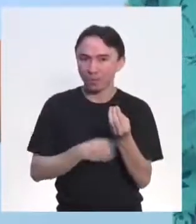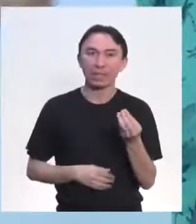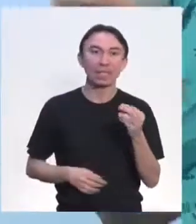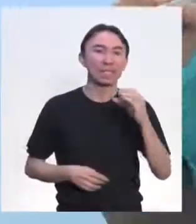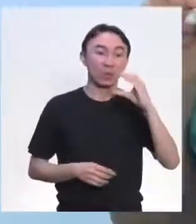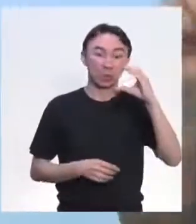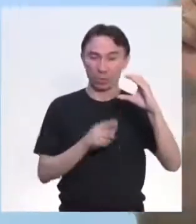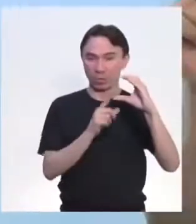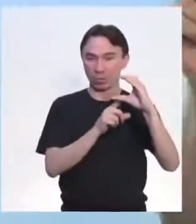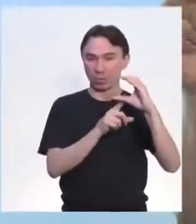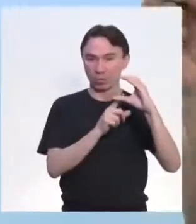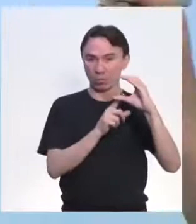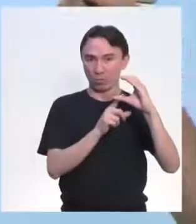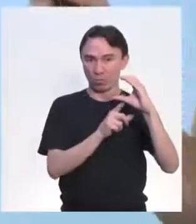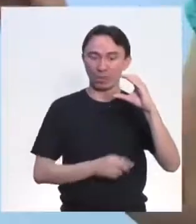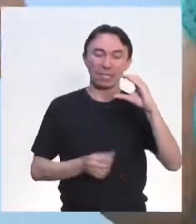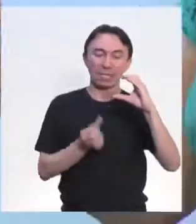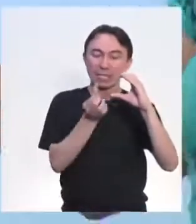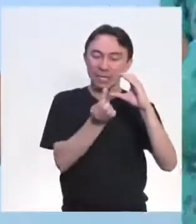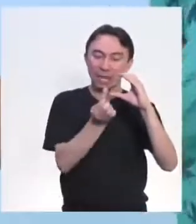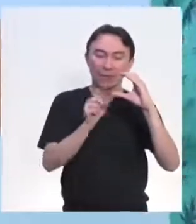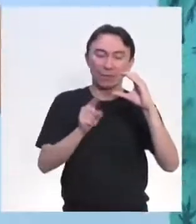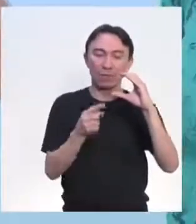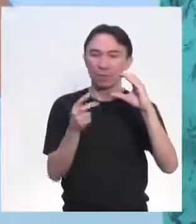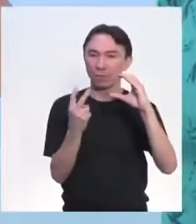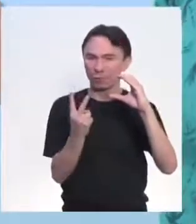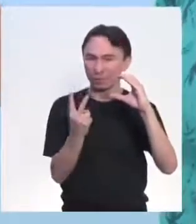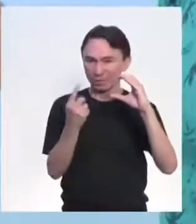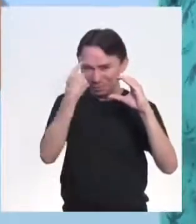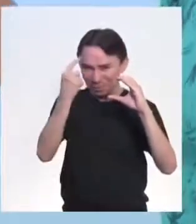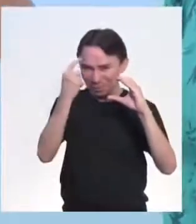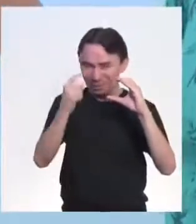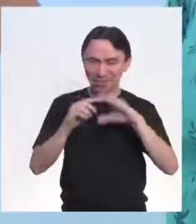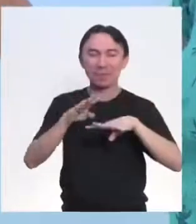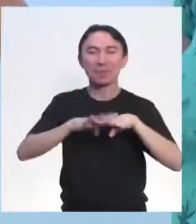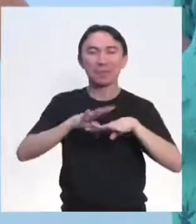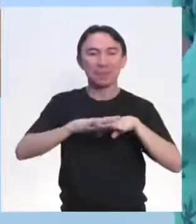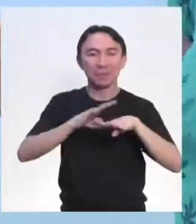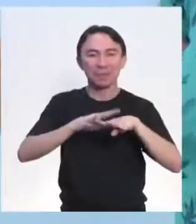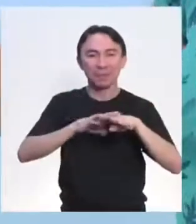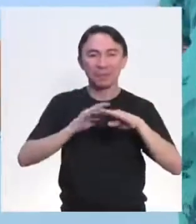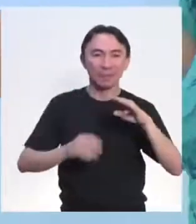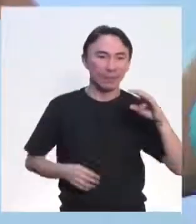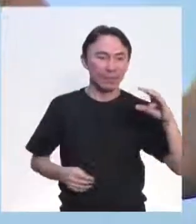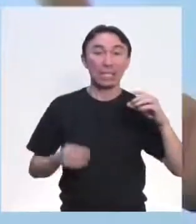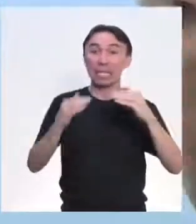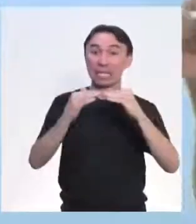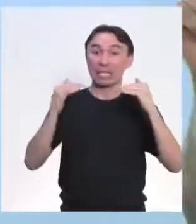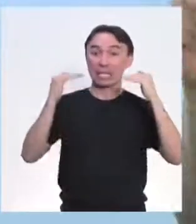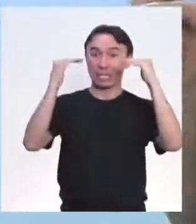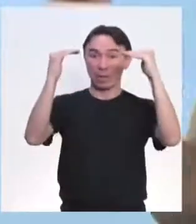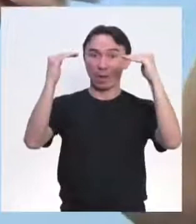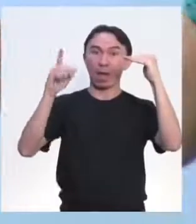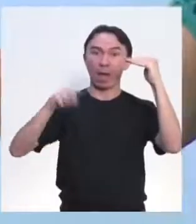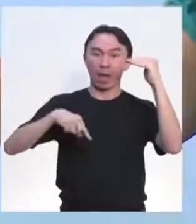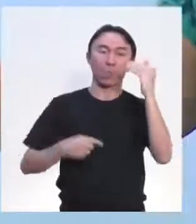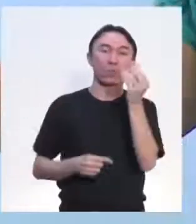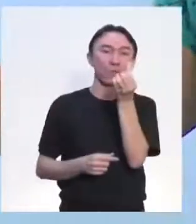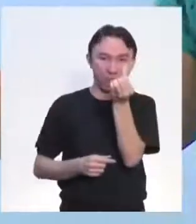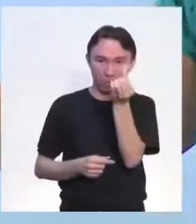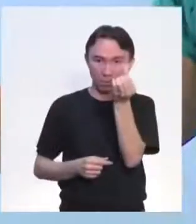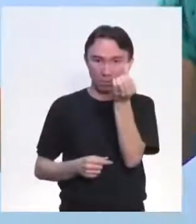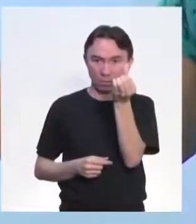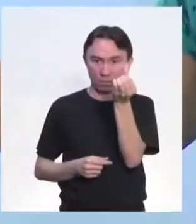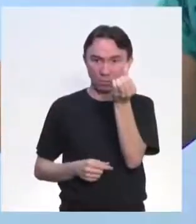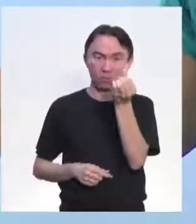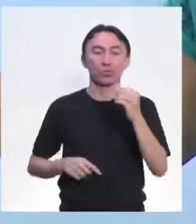6,2. Lembrando da expressão matemática. Em cima é o 6 fatorial dividido